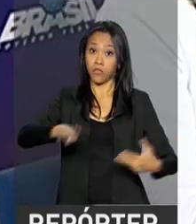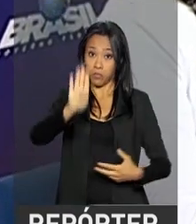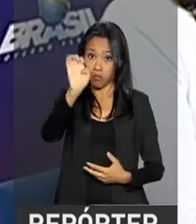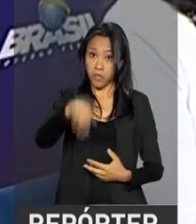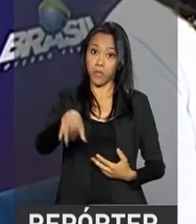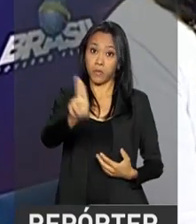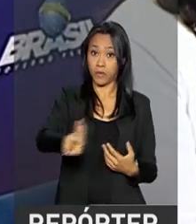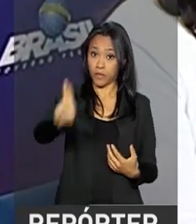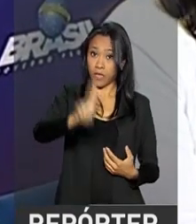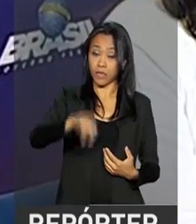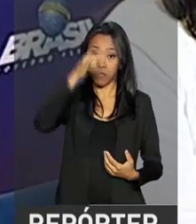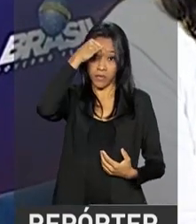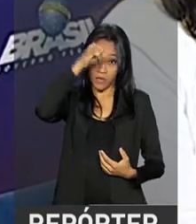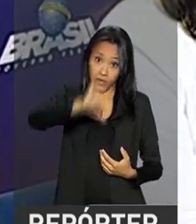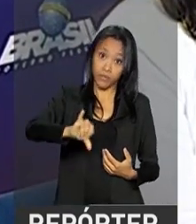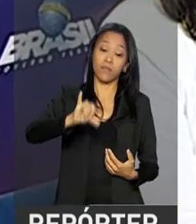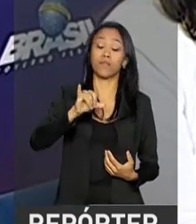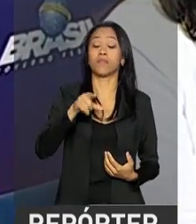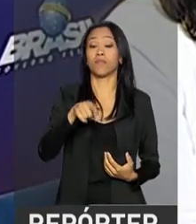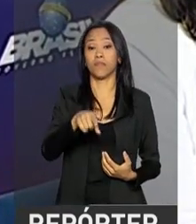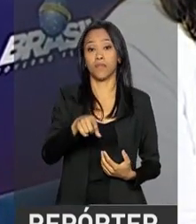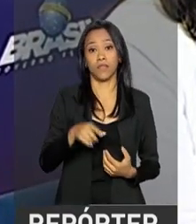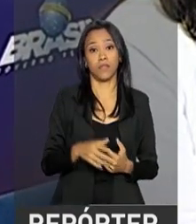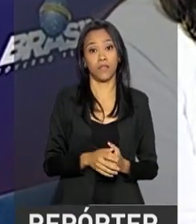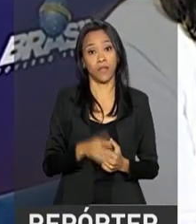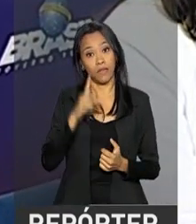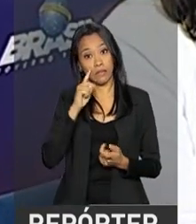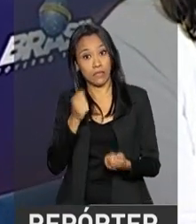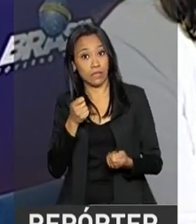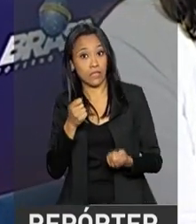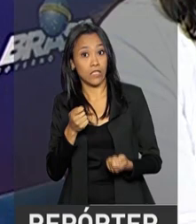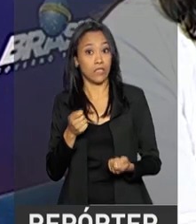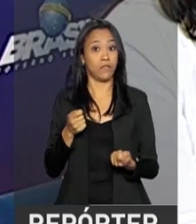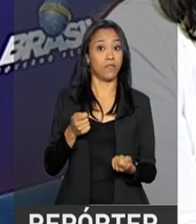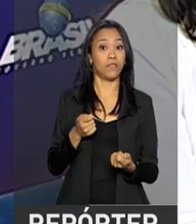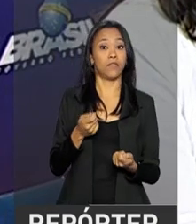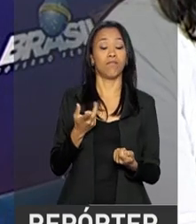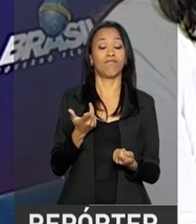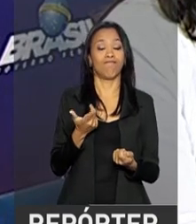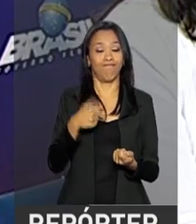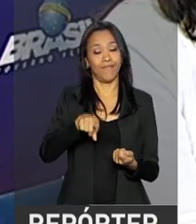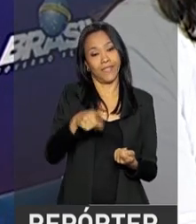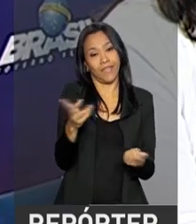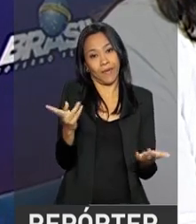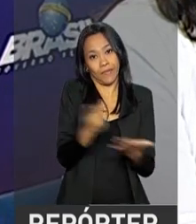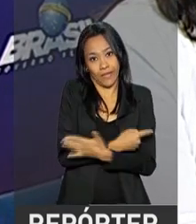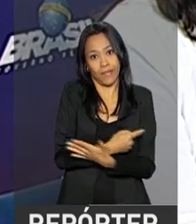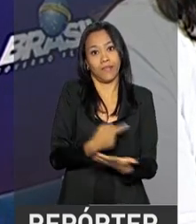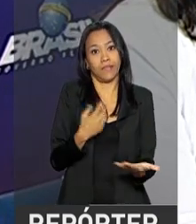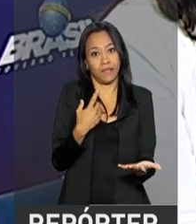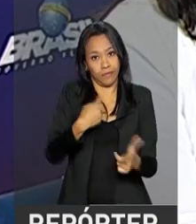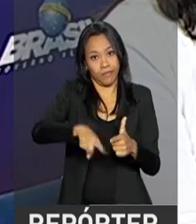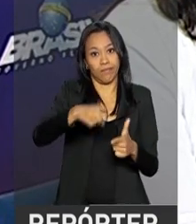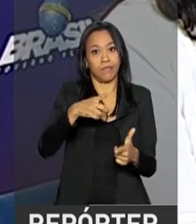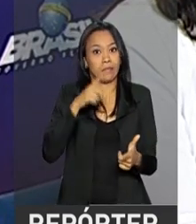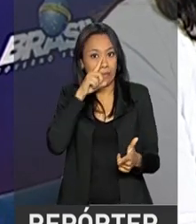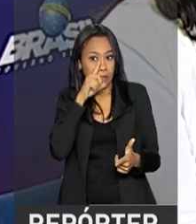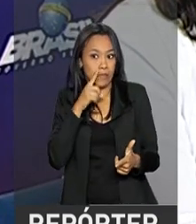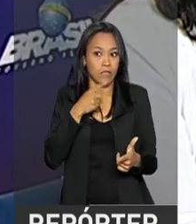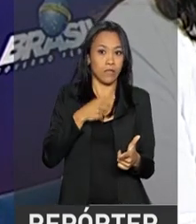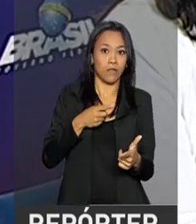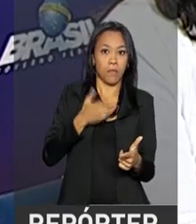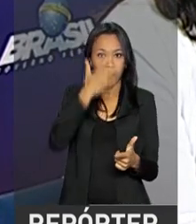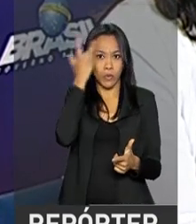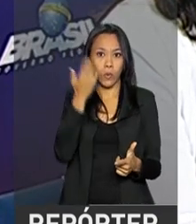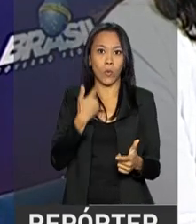para combater as tentativas de fraude que infelizmente sempre ocorrem em exames